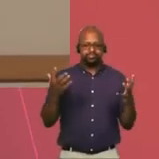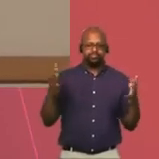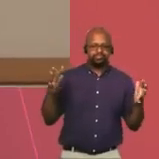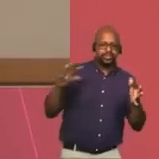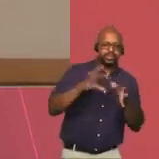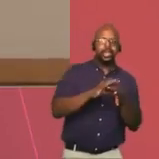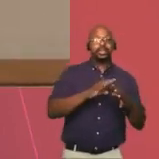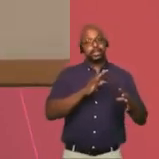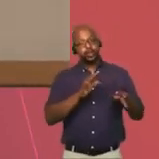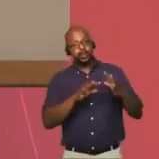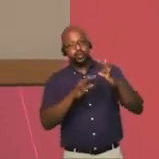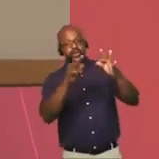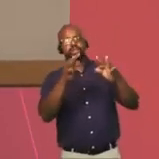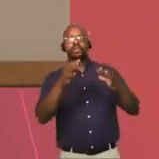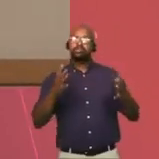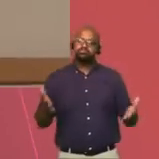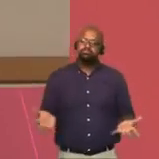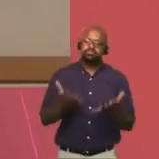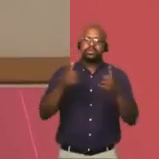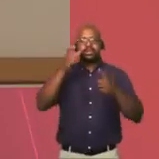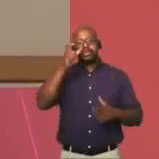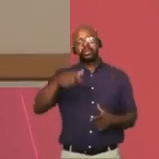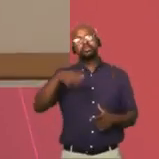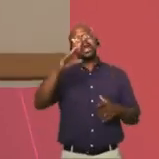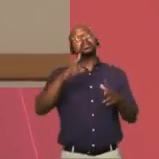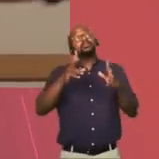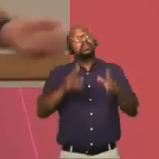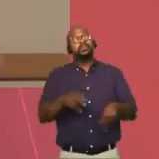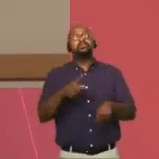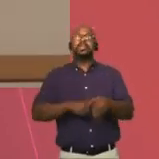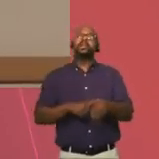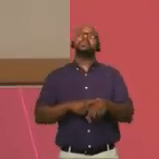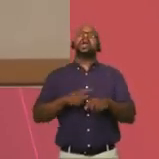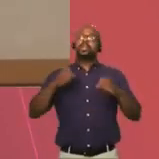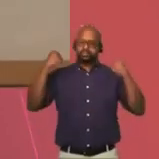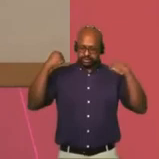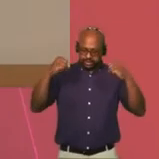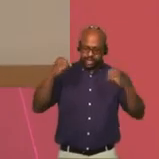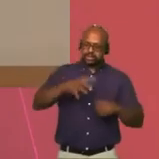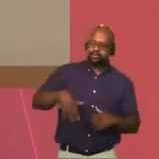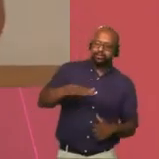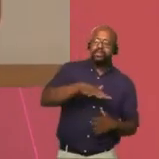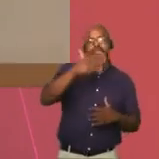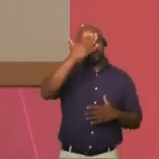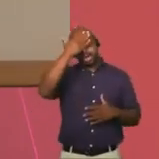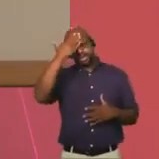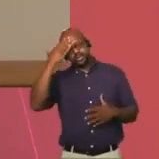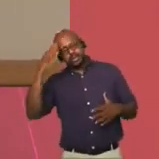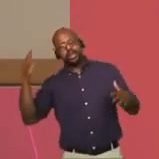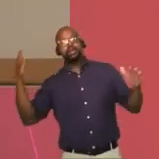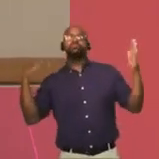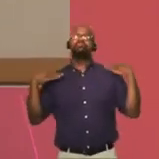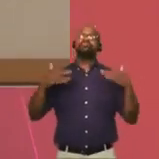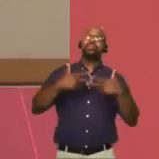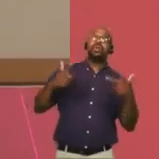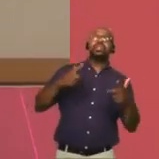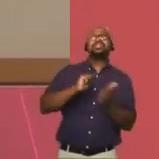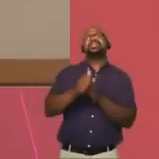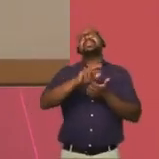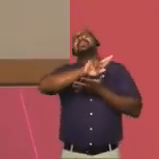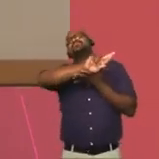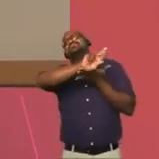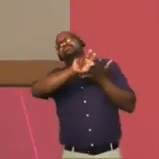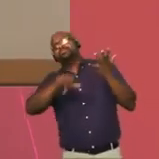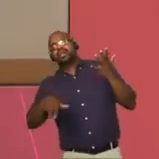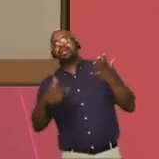a tecnologia e gerar interessante mas ao mesmo tempo a atividade física ao lazer ao esporte prática esportiva a matéria